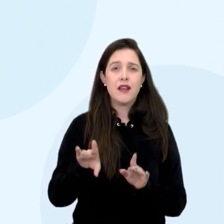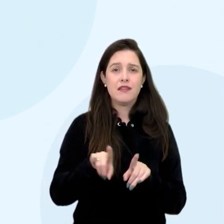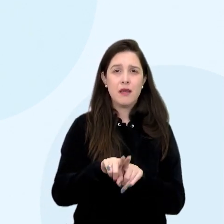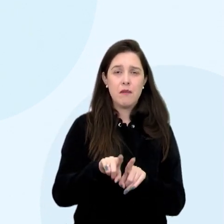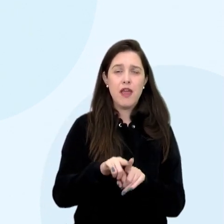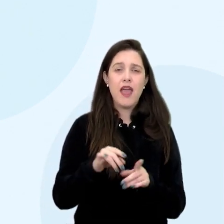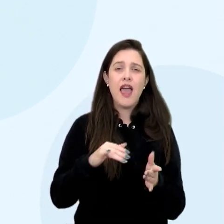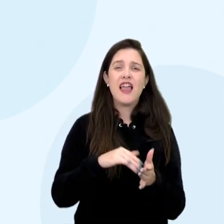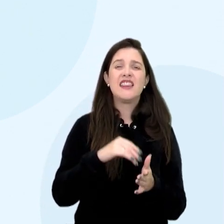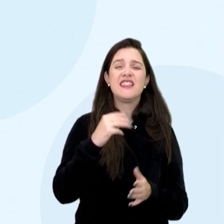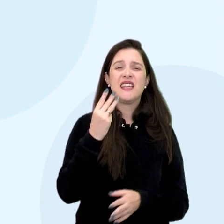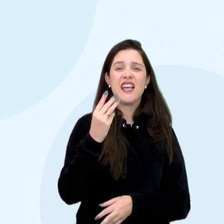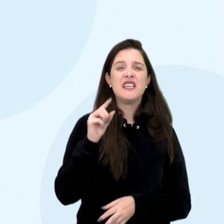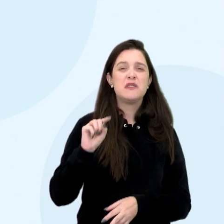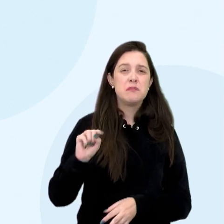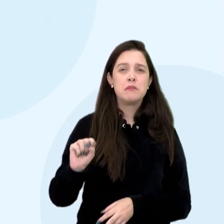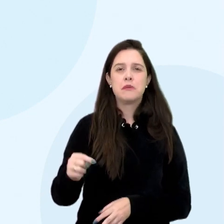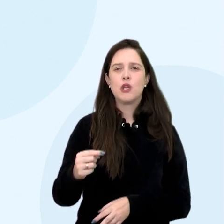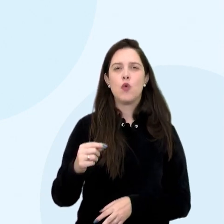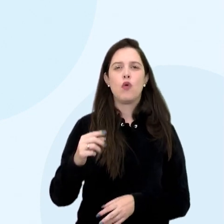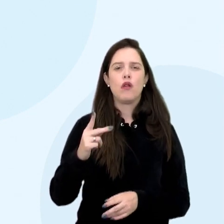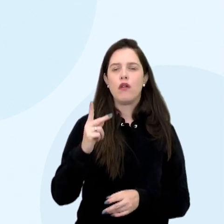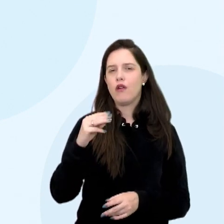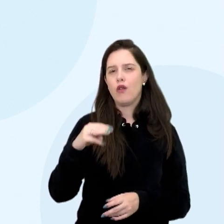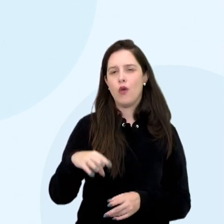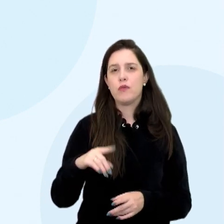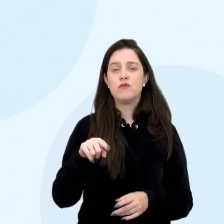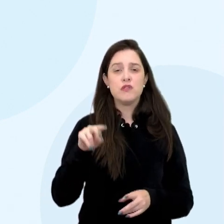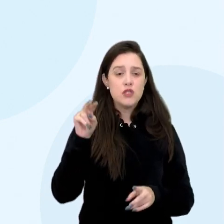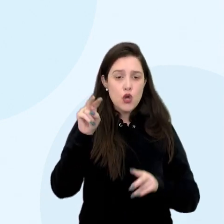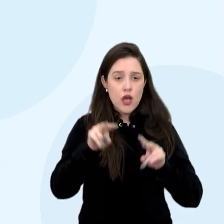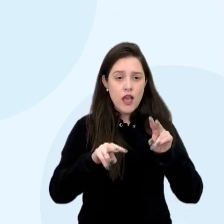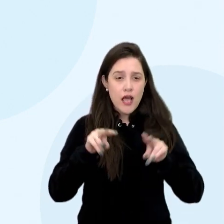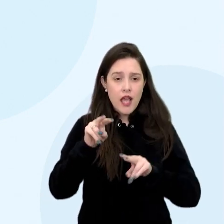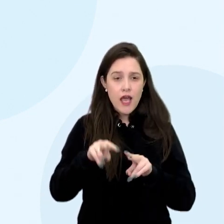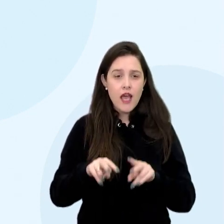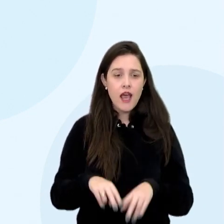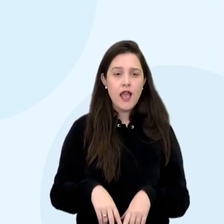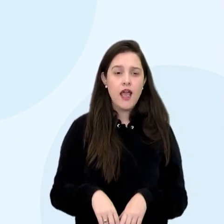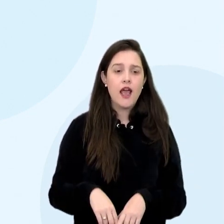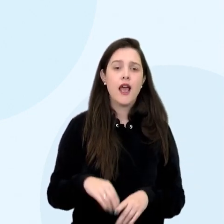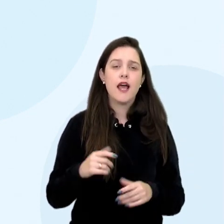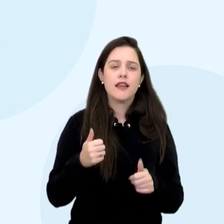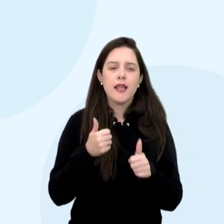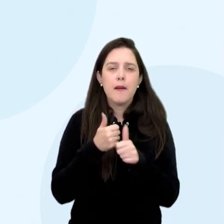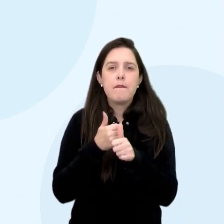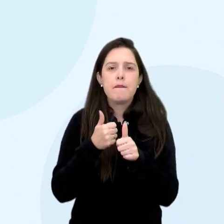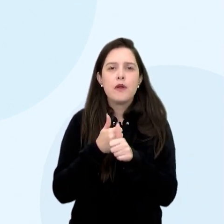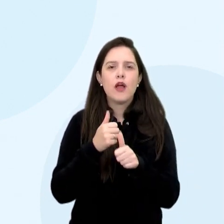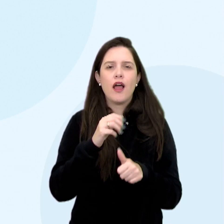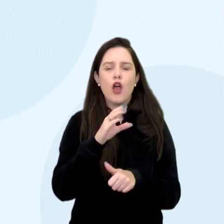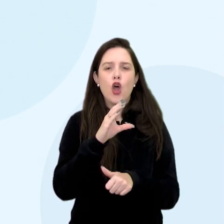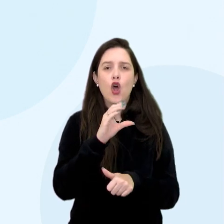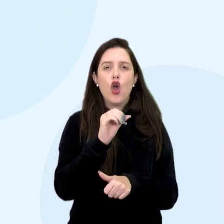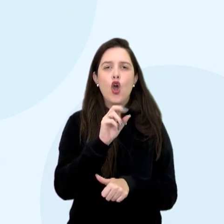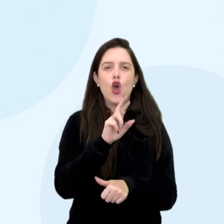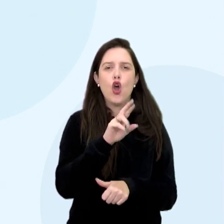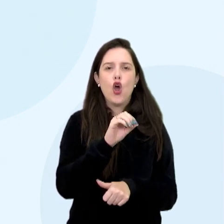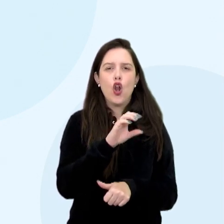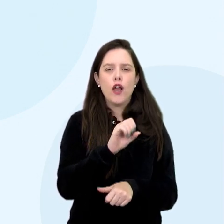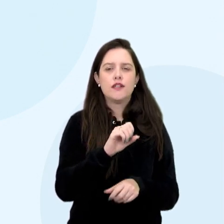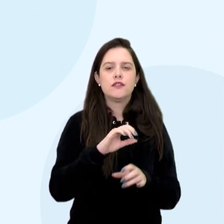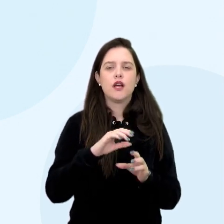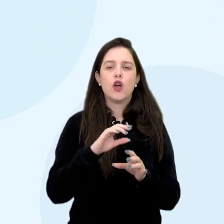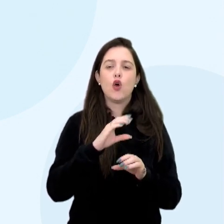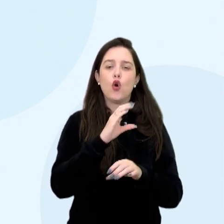6.371 quilômetros. Então, assim, se a gente for olhar na imagem e pegar lá desde a crosta continental, aí da crosta